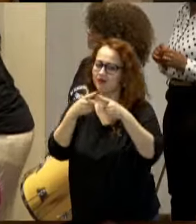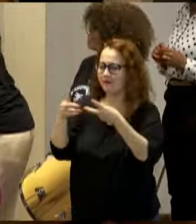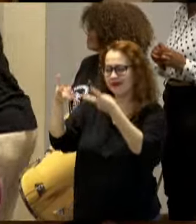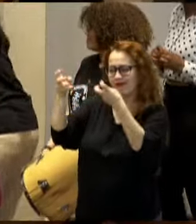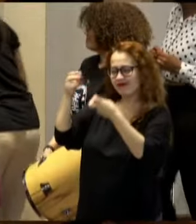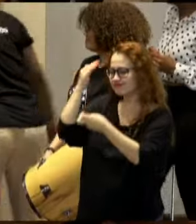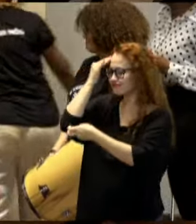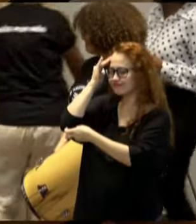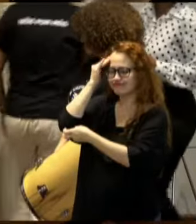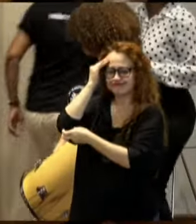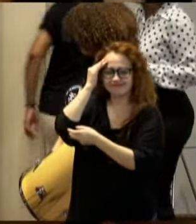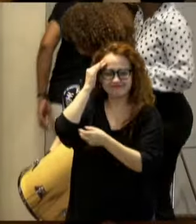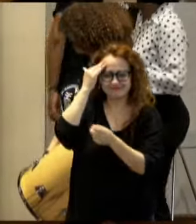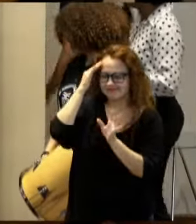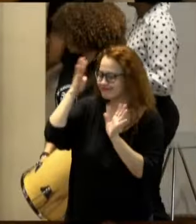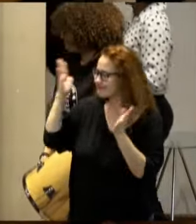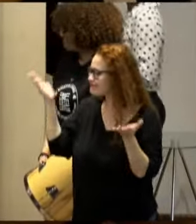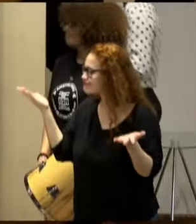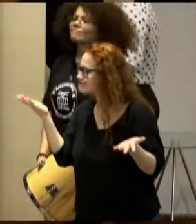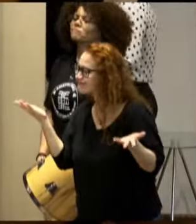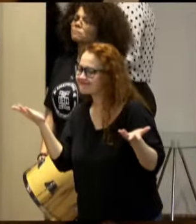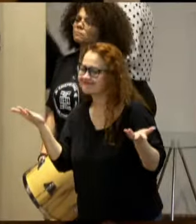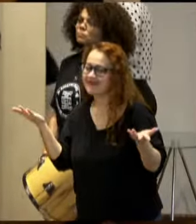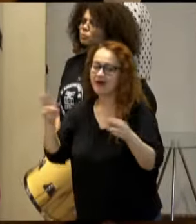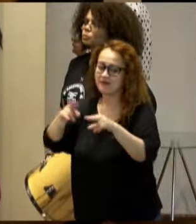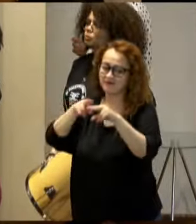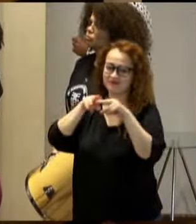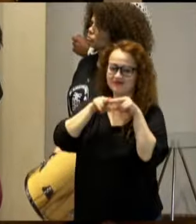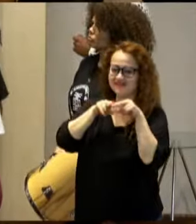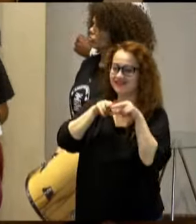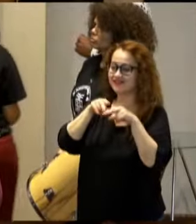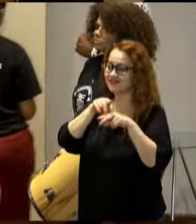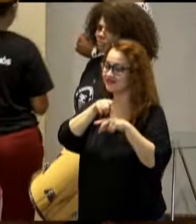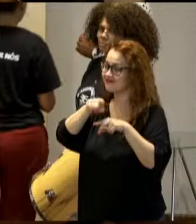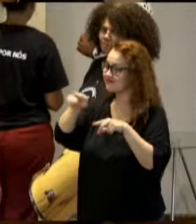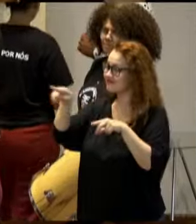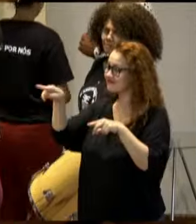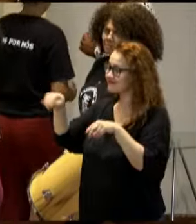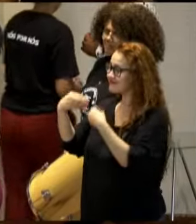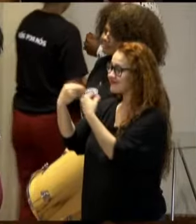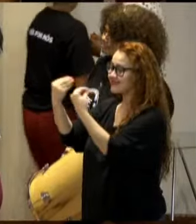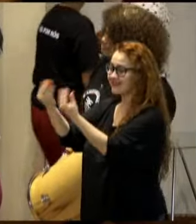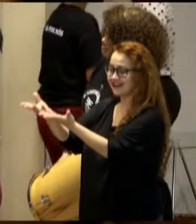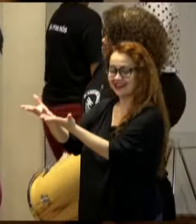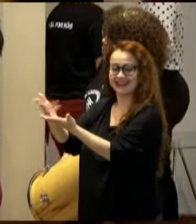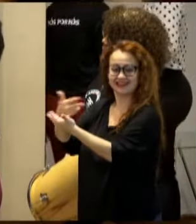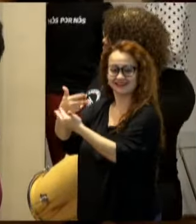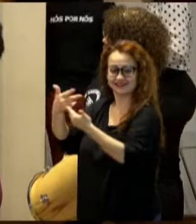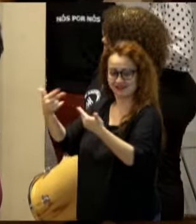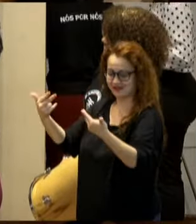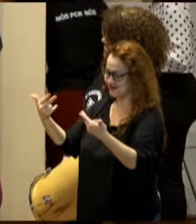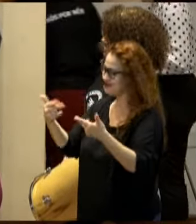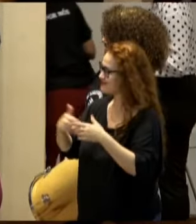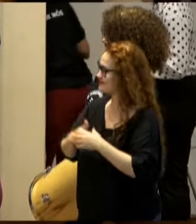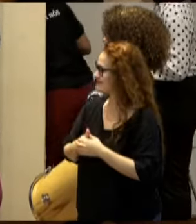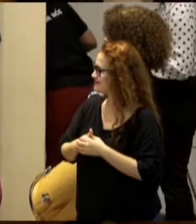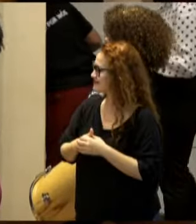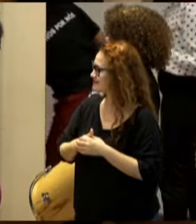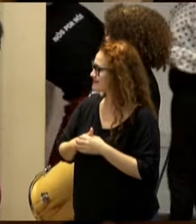entendido. Mas é uma homenagem. Por isso que Laís está aqui, não estranhasse? Inclusive, ela vai sentar.